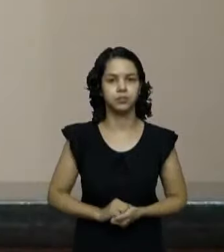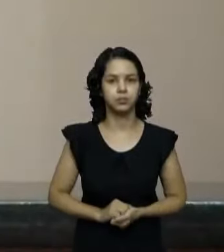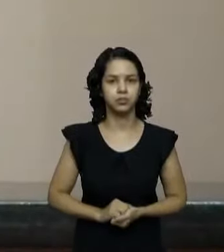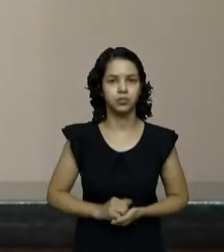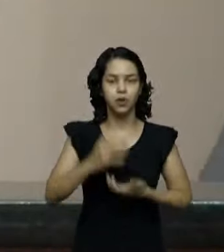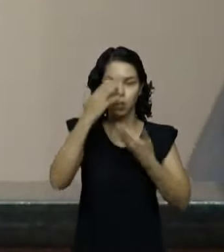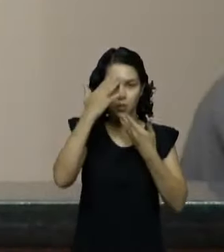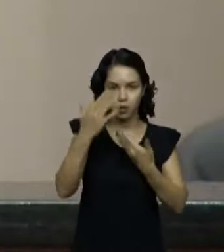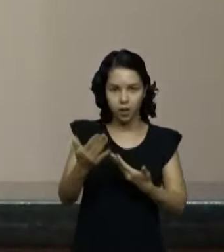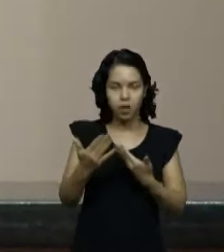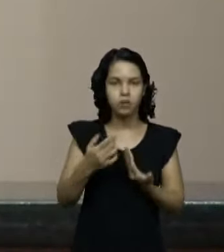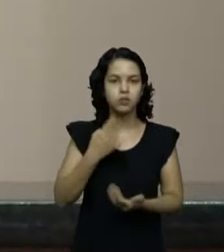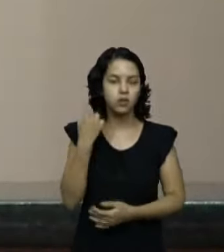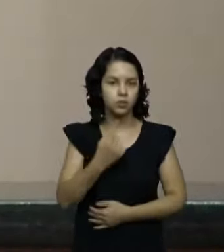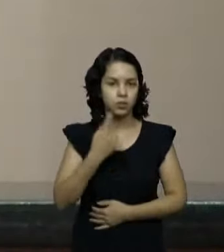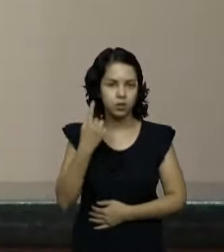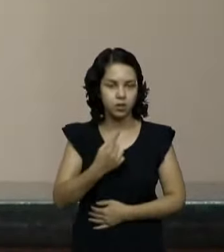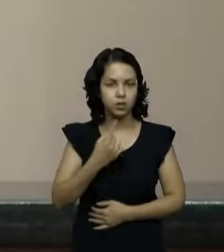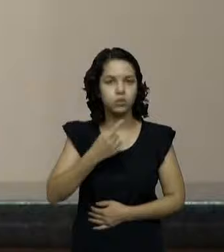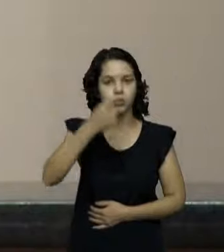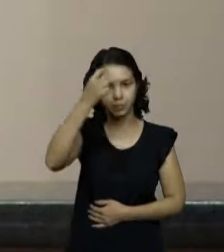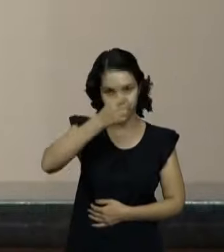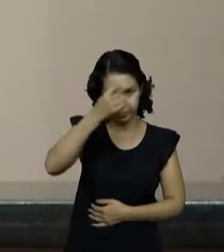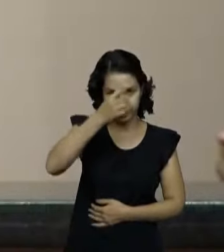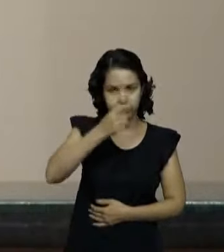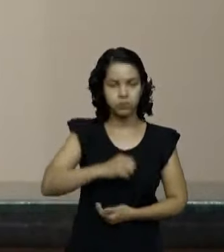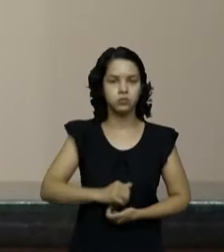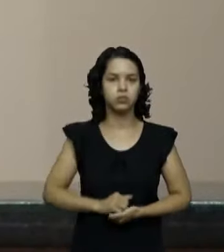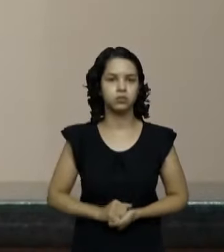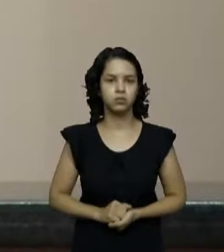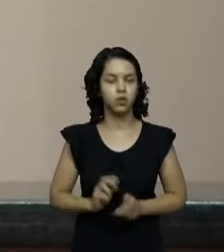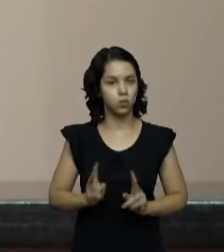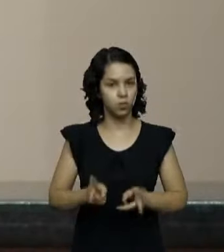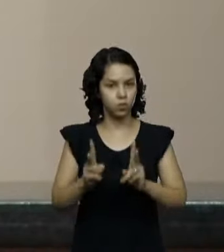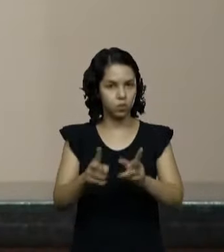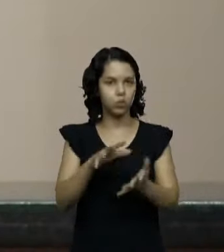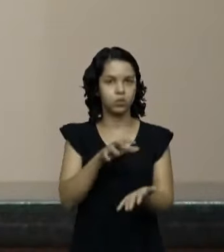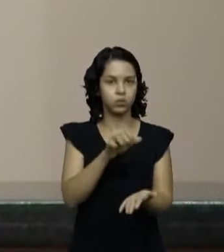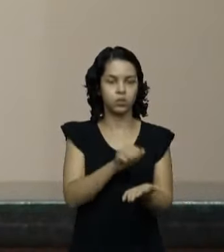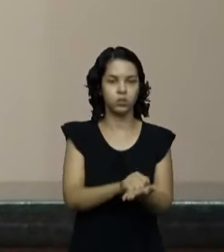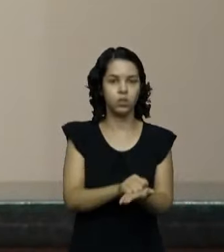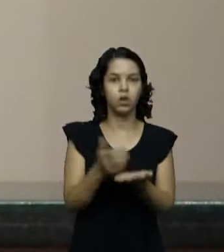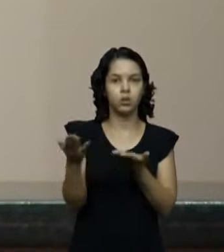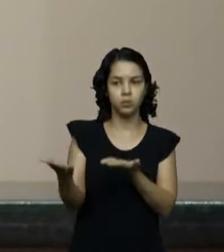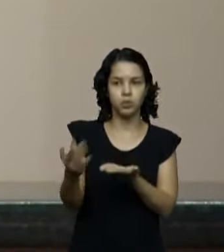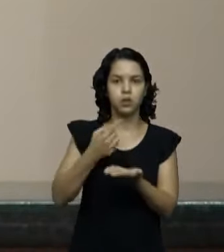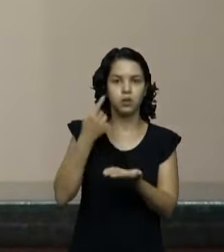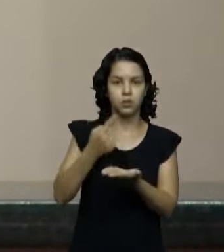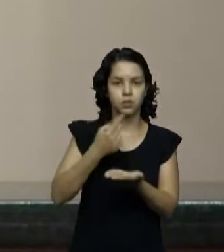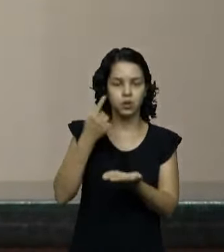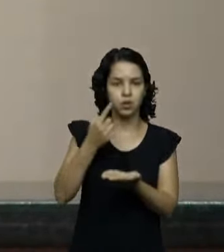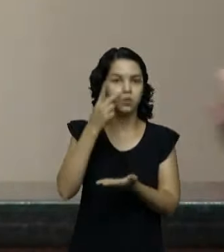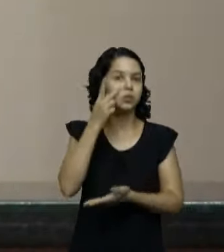ao deputado Maurício Skudilac. Ainda inscrito o deputado Celso